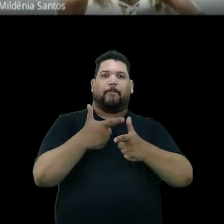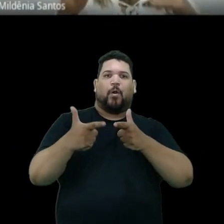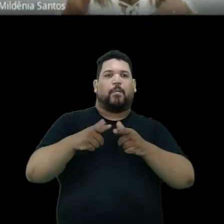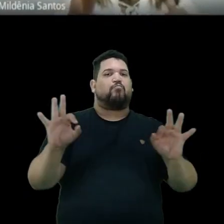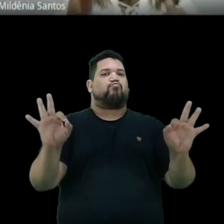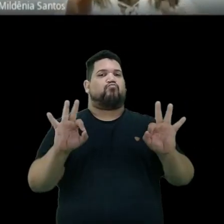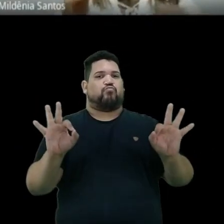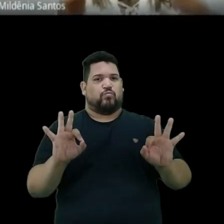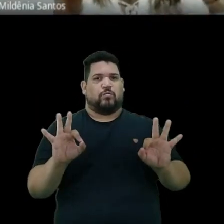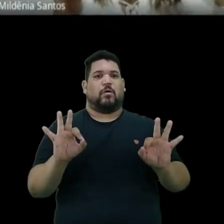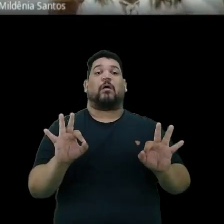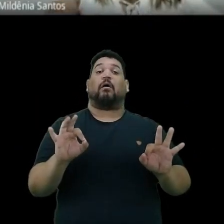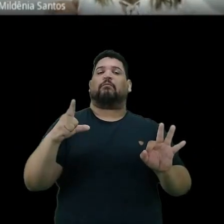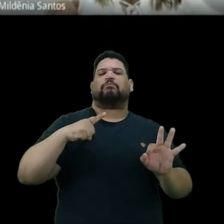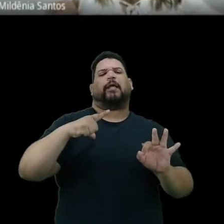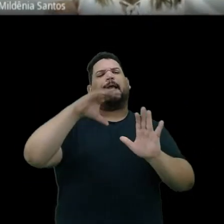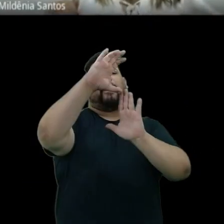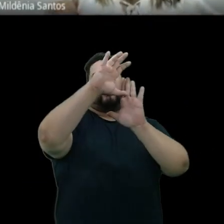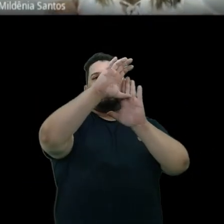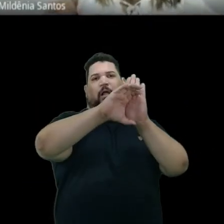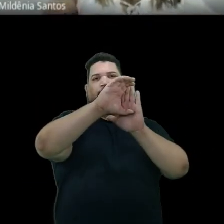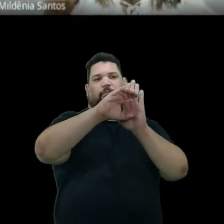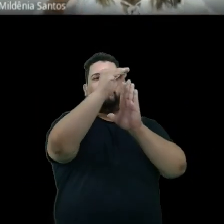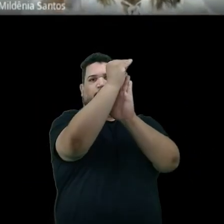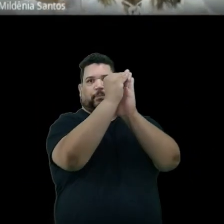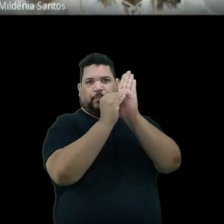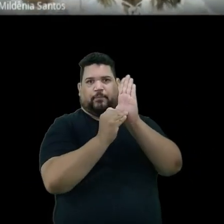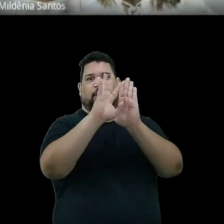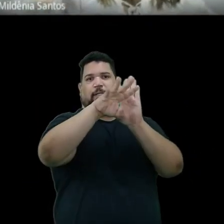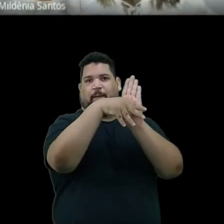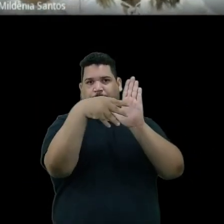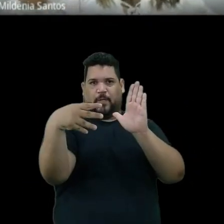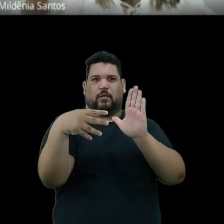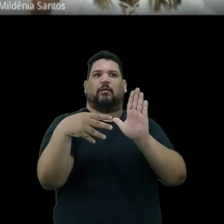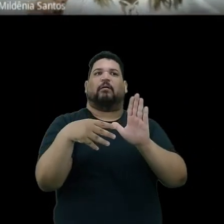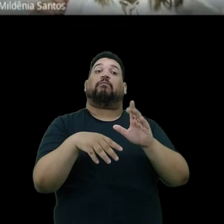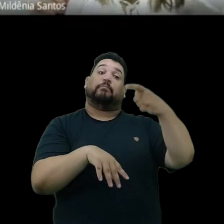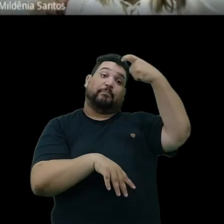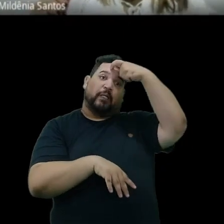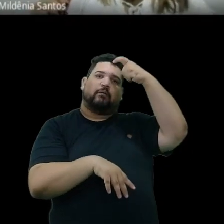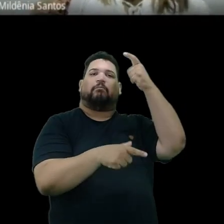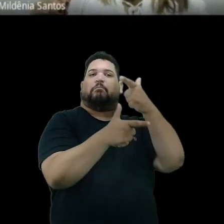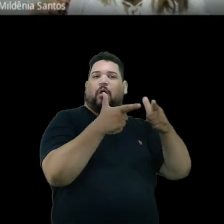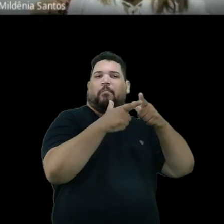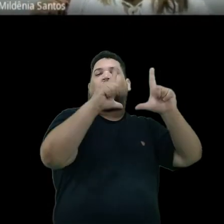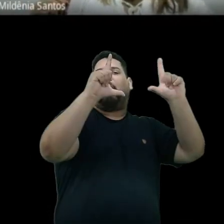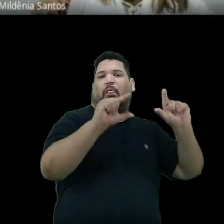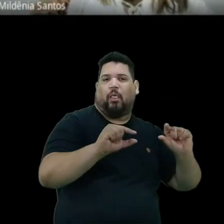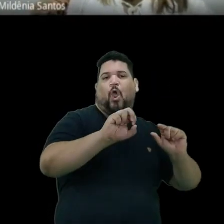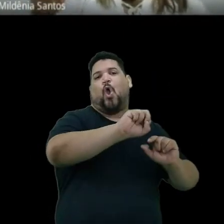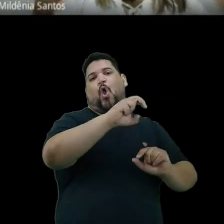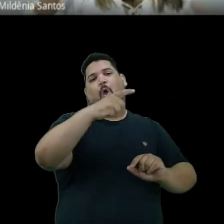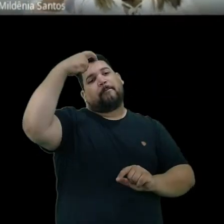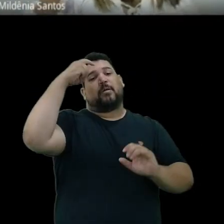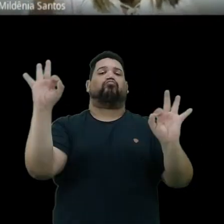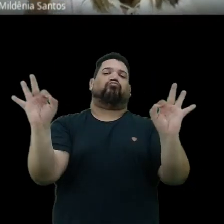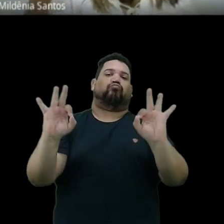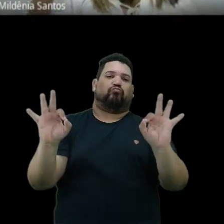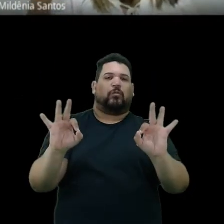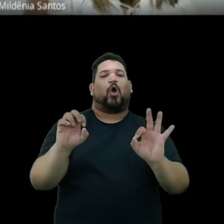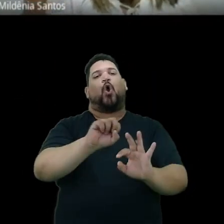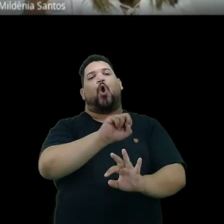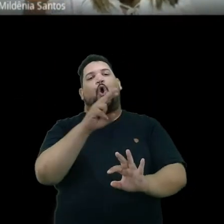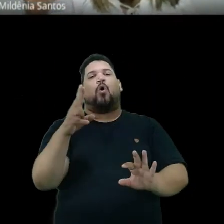aquela classificação, com déficit intelectual, sem déficit intelectual, com comprometimento da sua linguagem ou